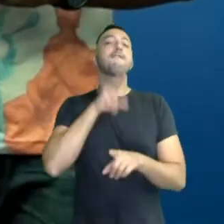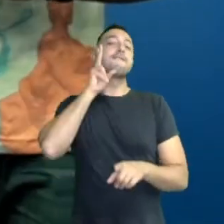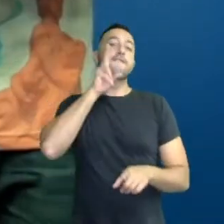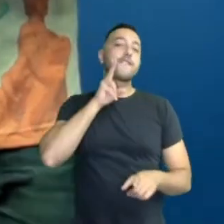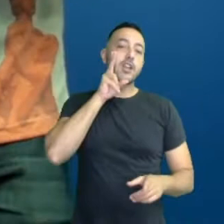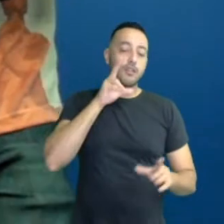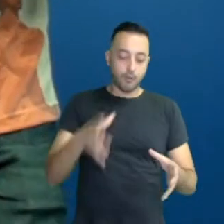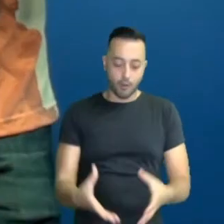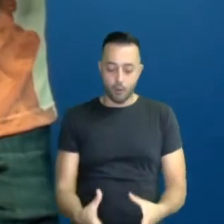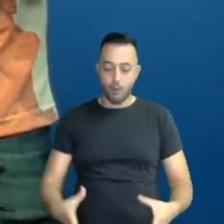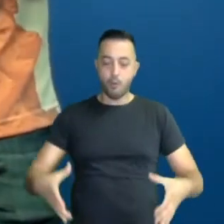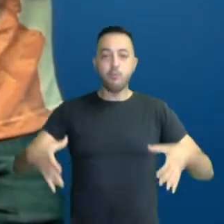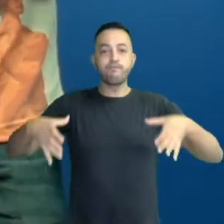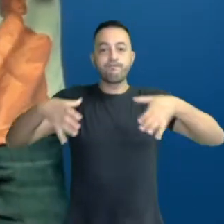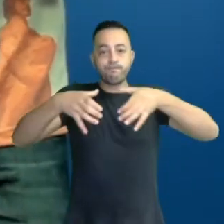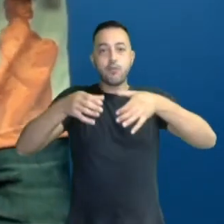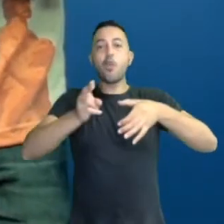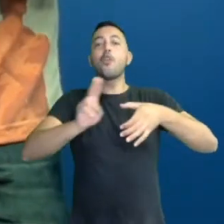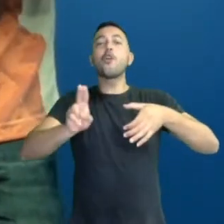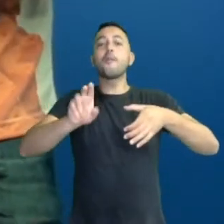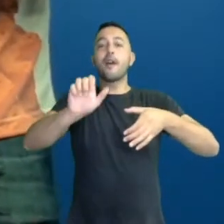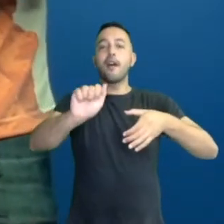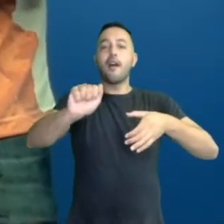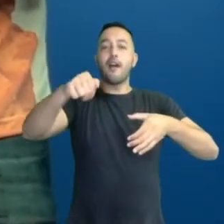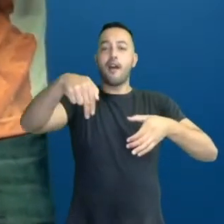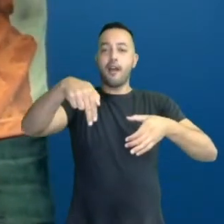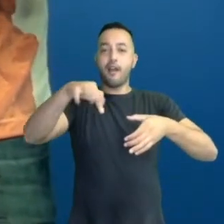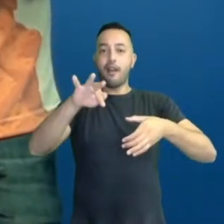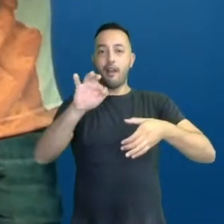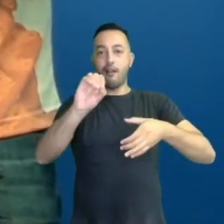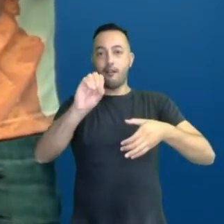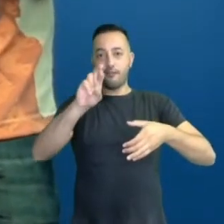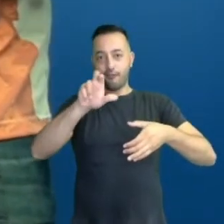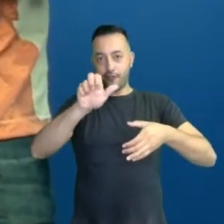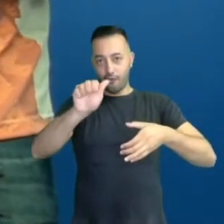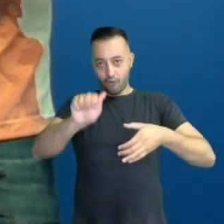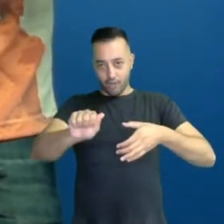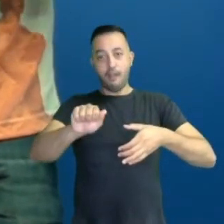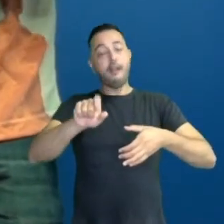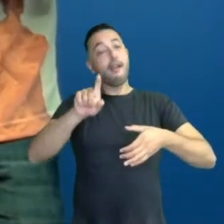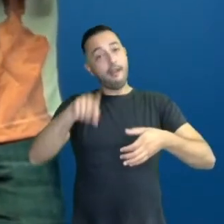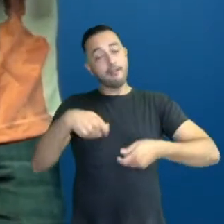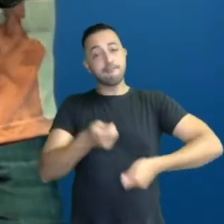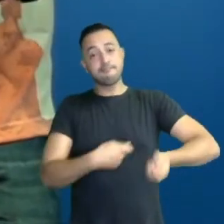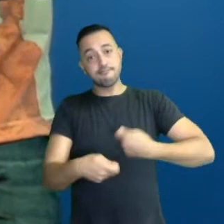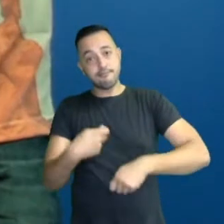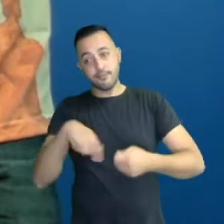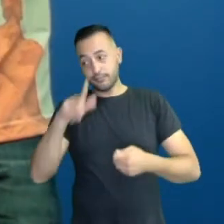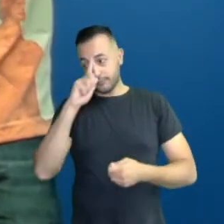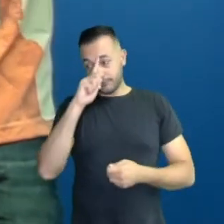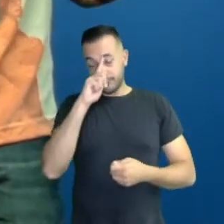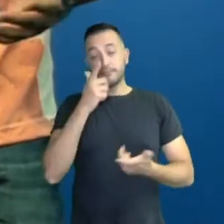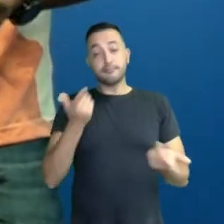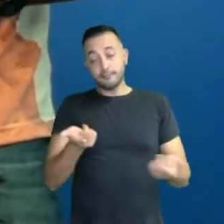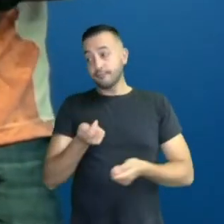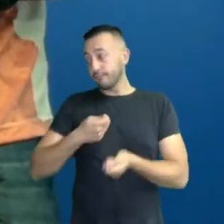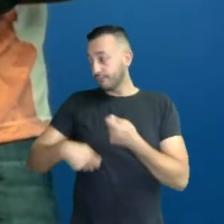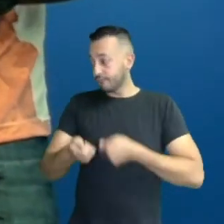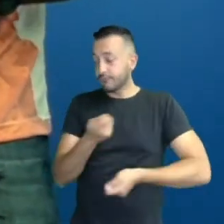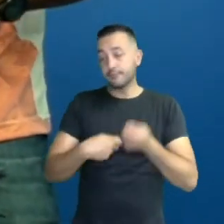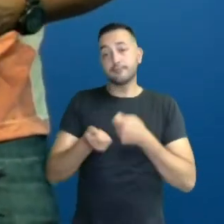de ânforas. Então essas ânforas é um exemplo aqui do comércio grego e de esse comércio que ele